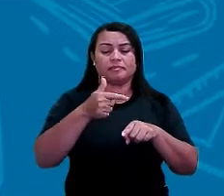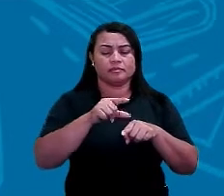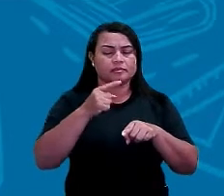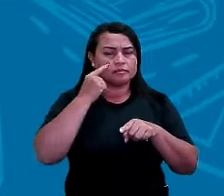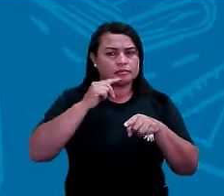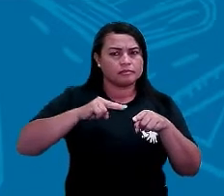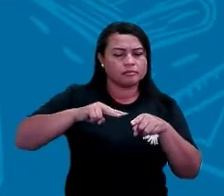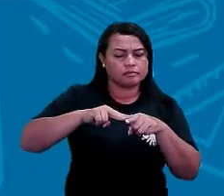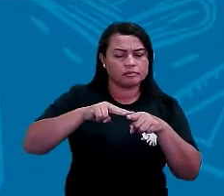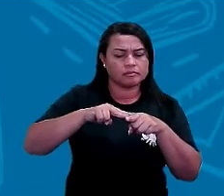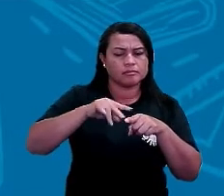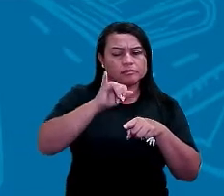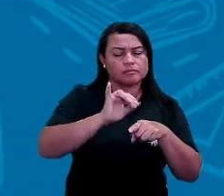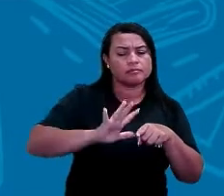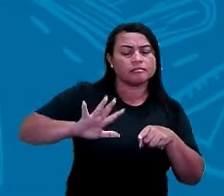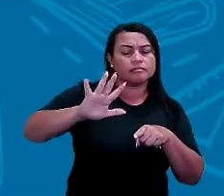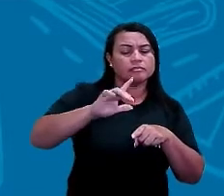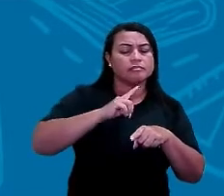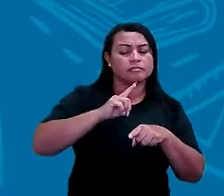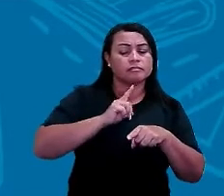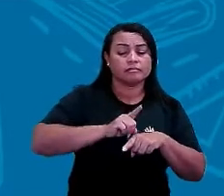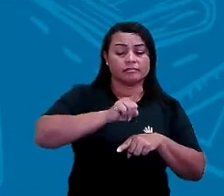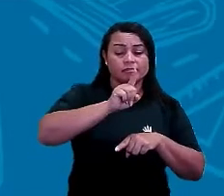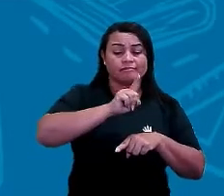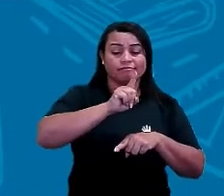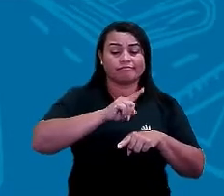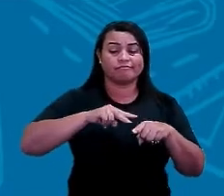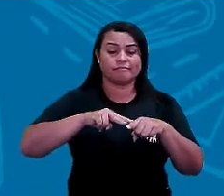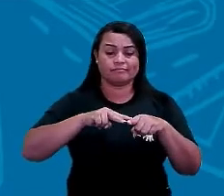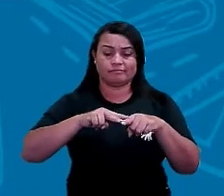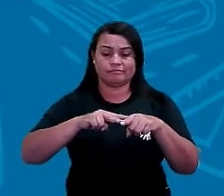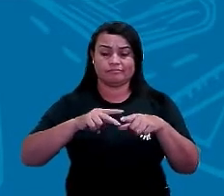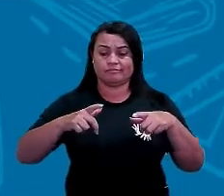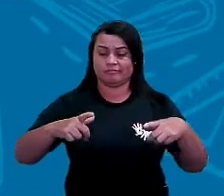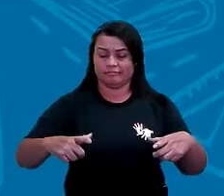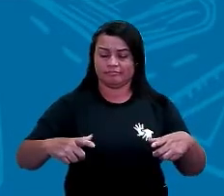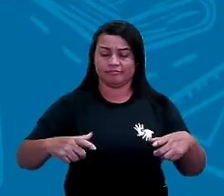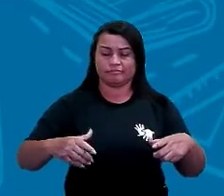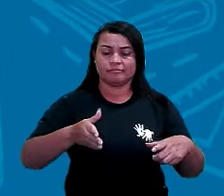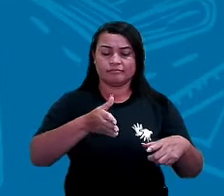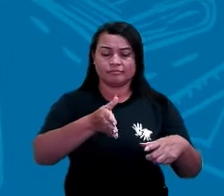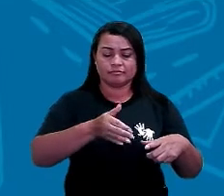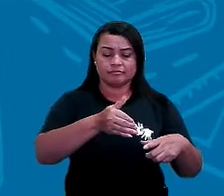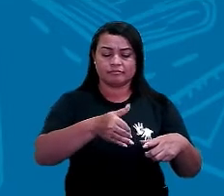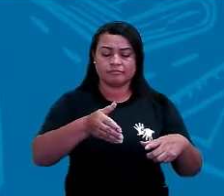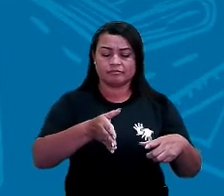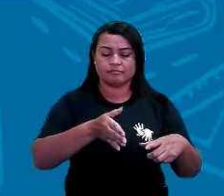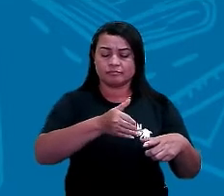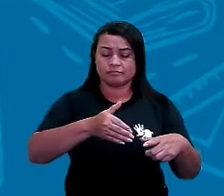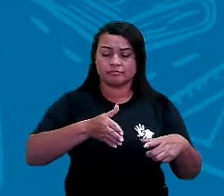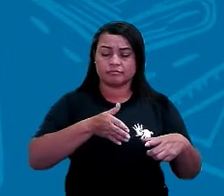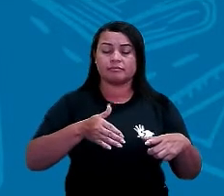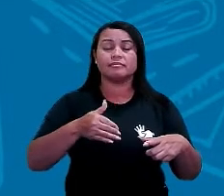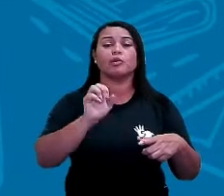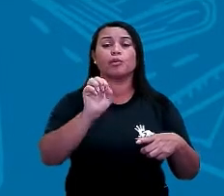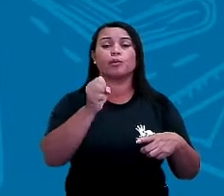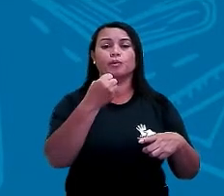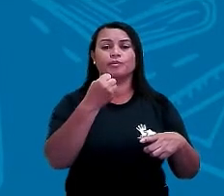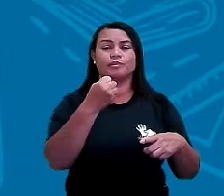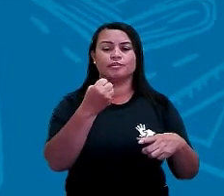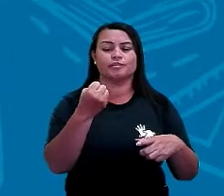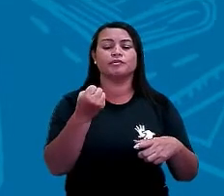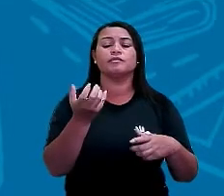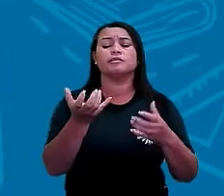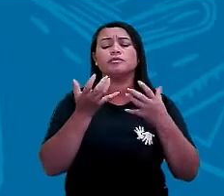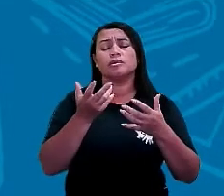imagem aí? Nós temos a pizza inteira, né? E ela foi dividida em 8 partes, né? E aí